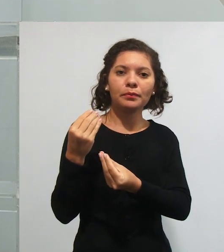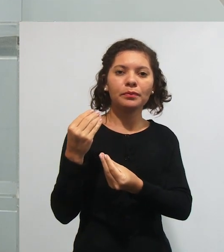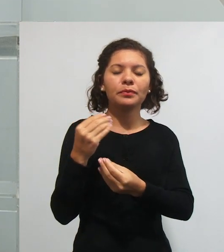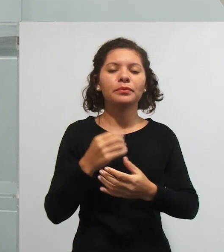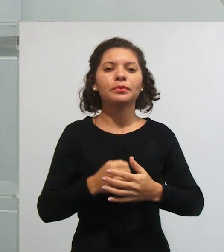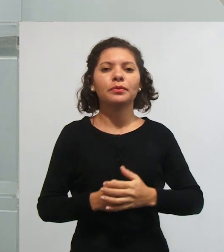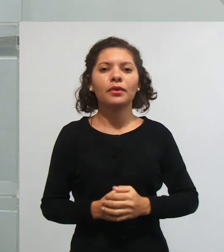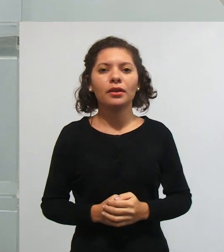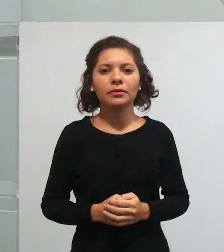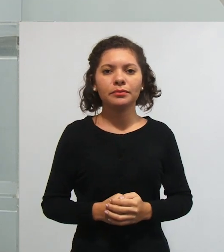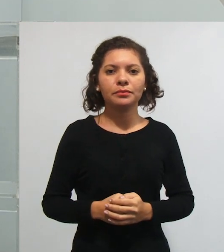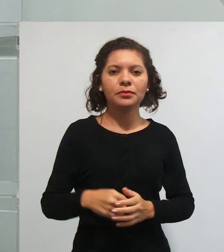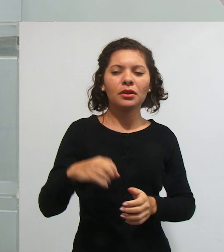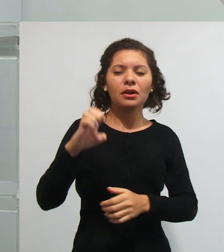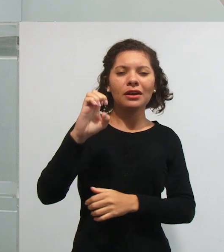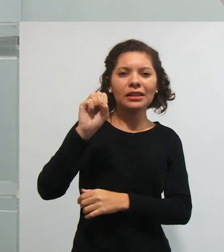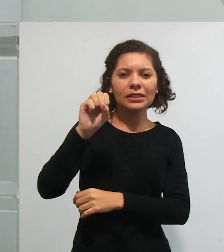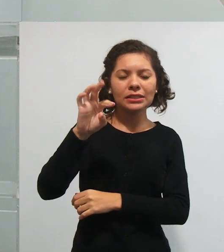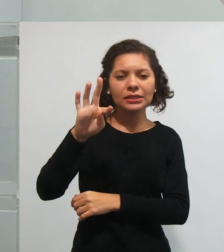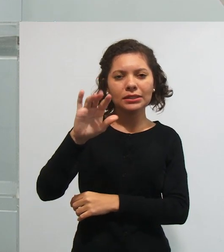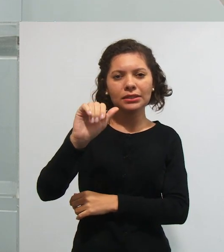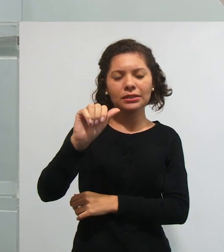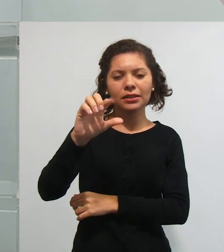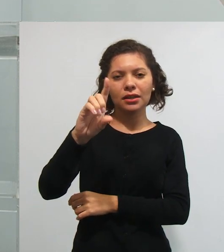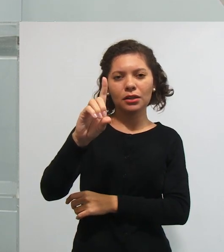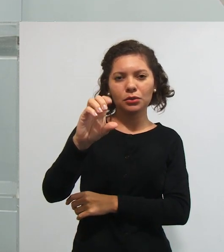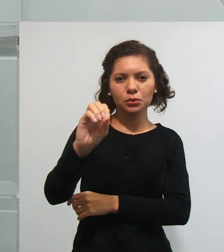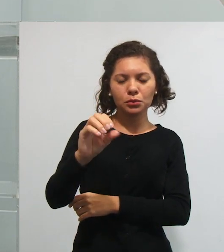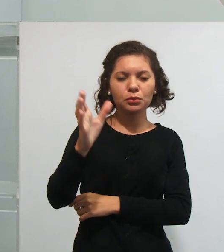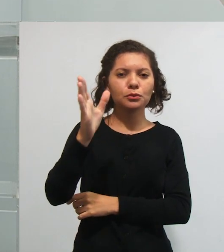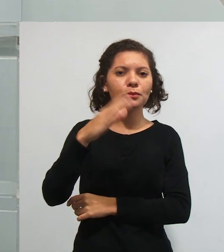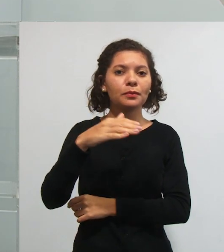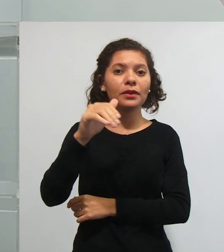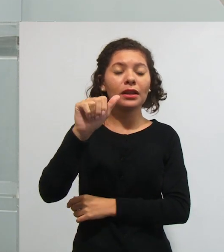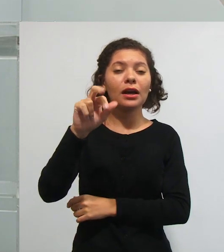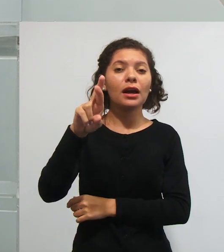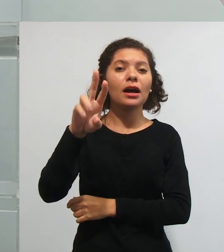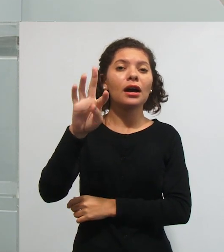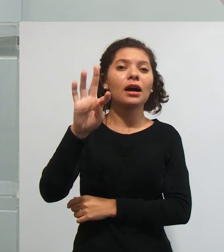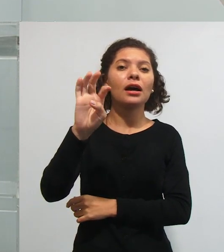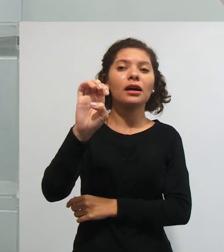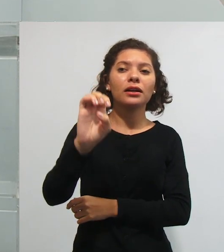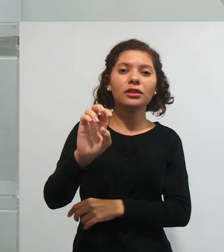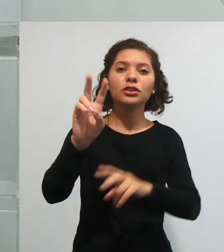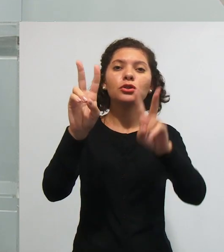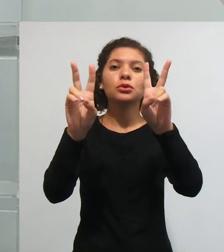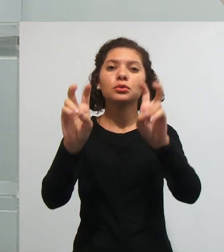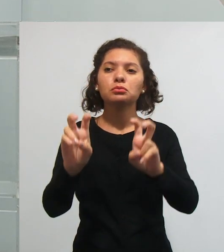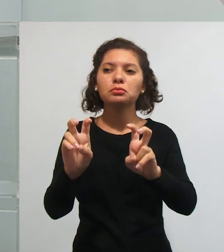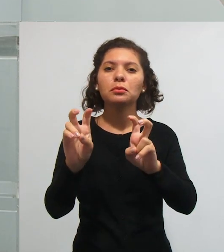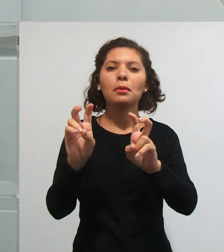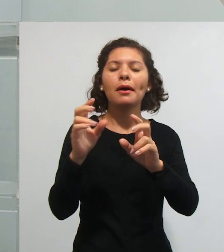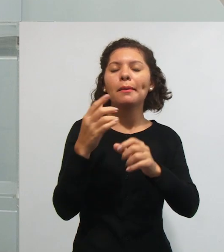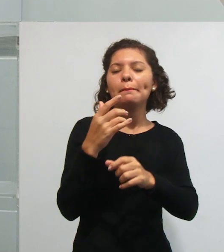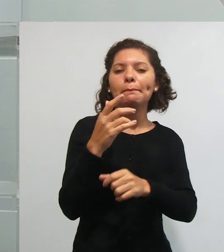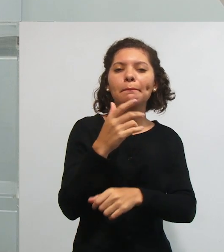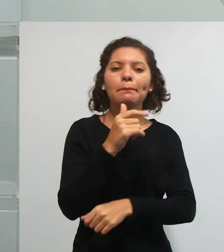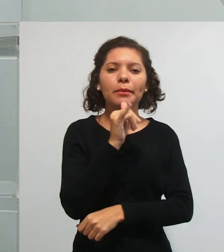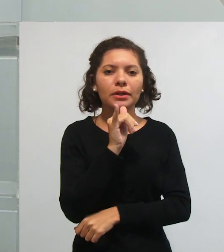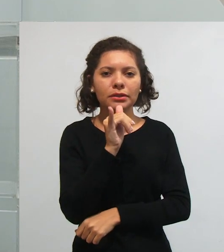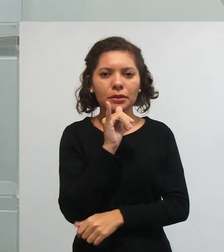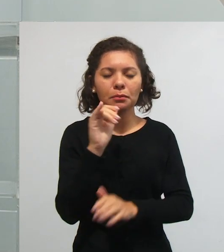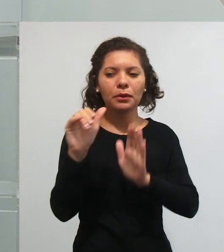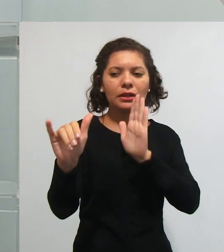da arte, é muito chique. O estado da arte sobre aquele tema, sobre aquele assunto. Então, identidade docente. Você vai fazer